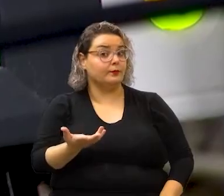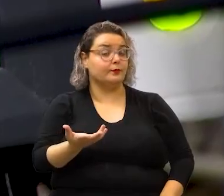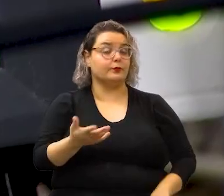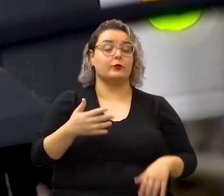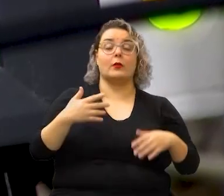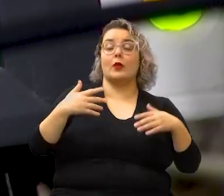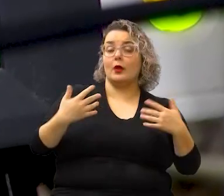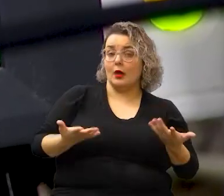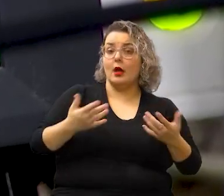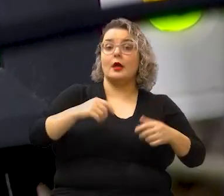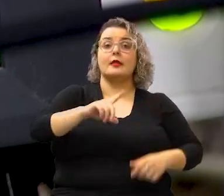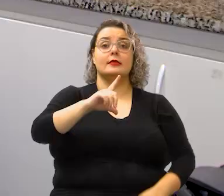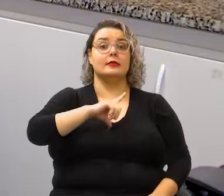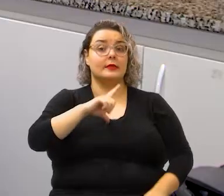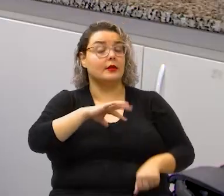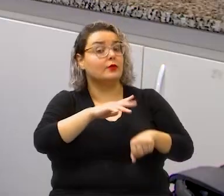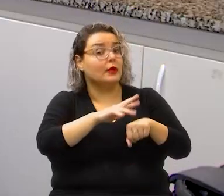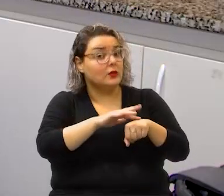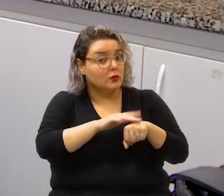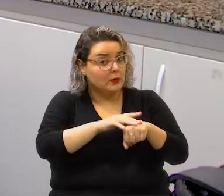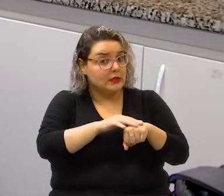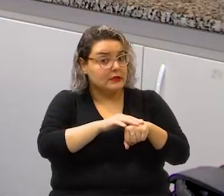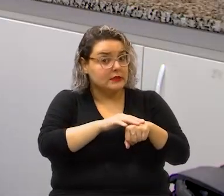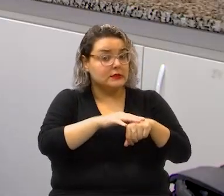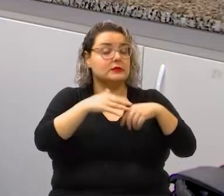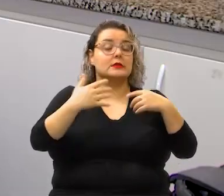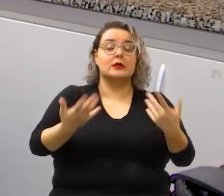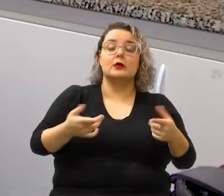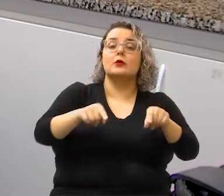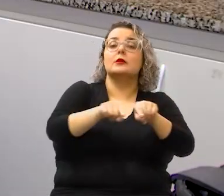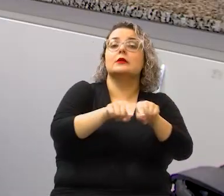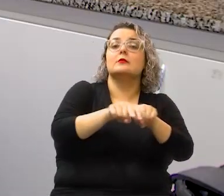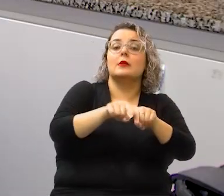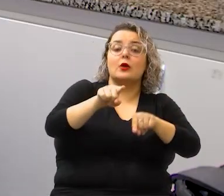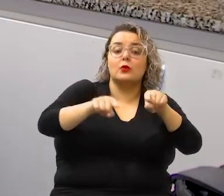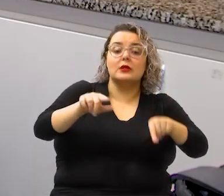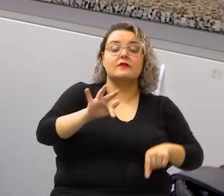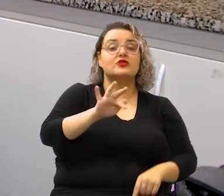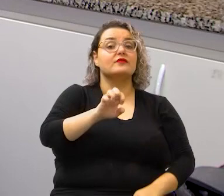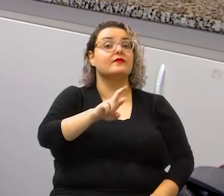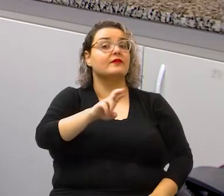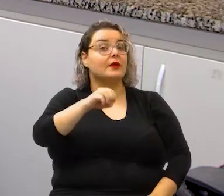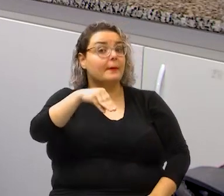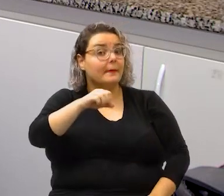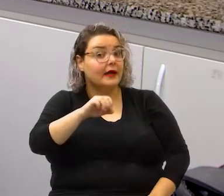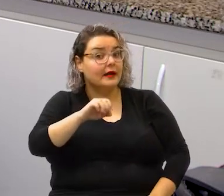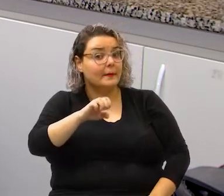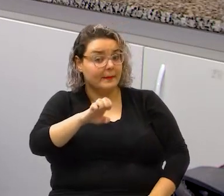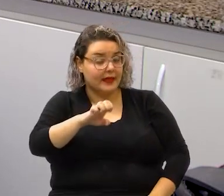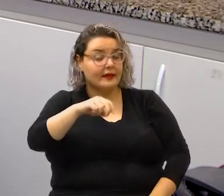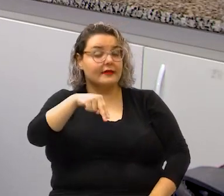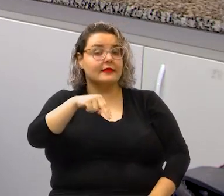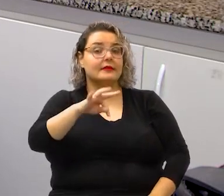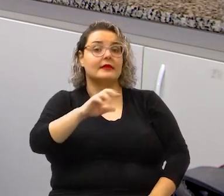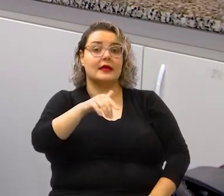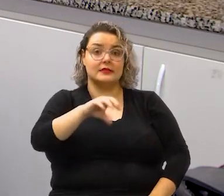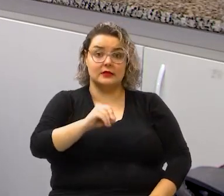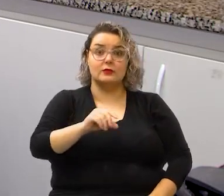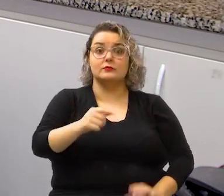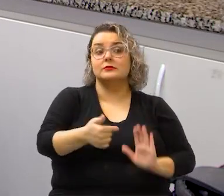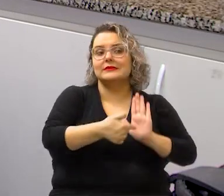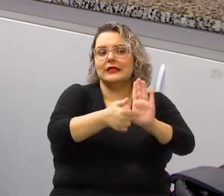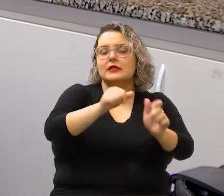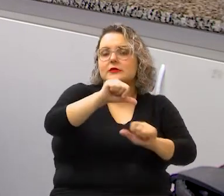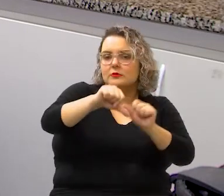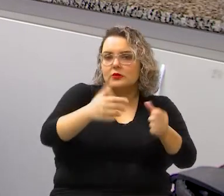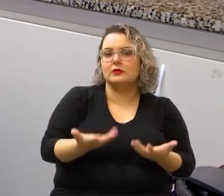vez que tanto a presença da doença quanto o nível de fermentação ele traz essa certa mudança, tanto no